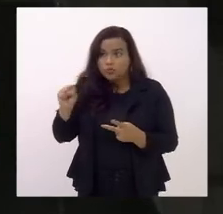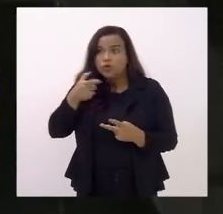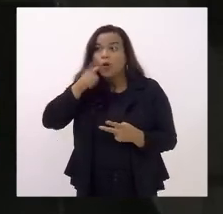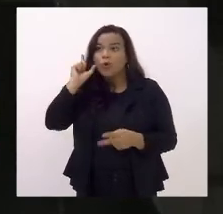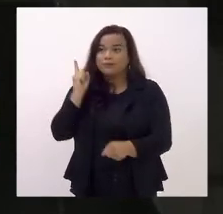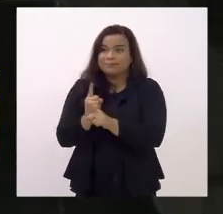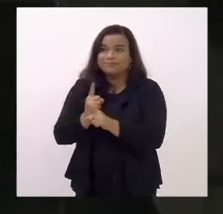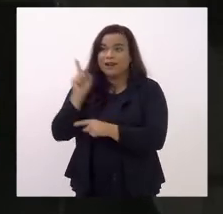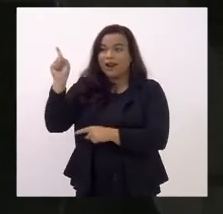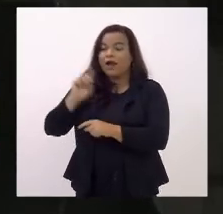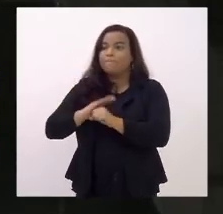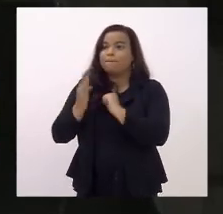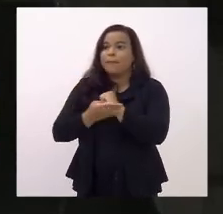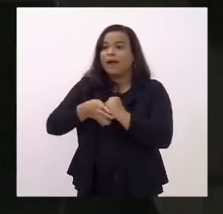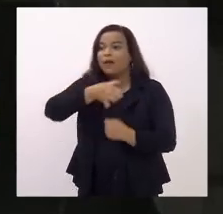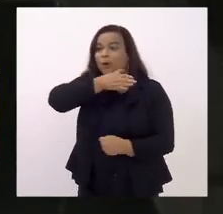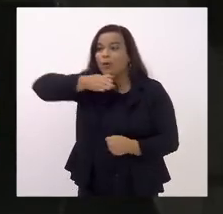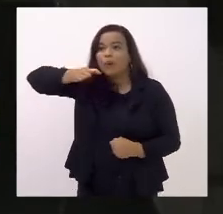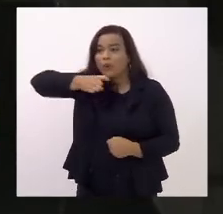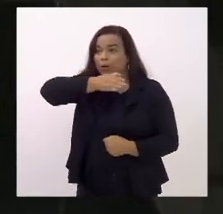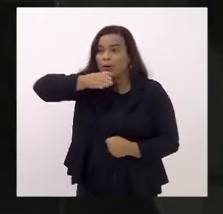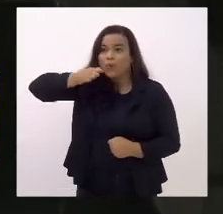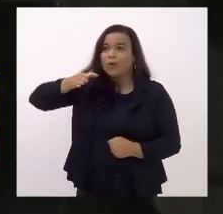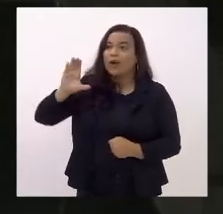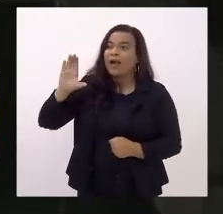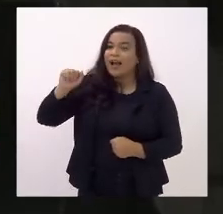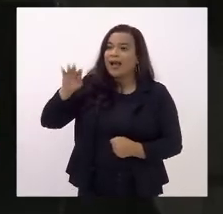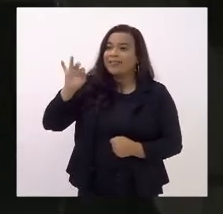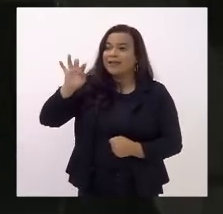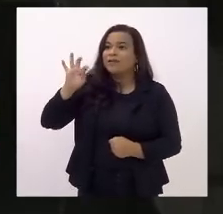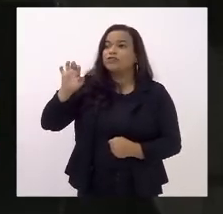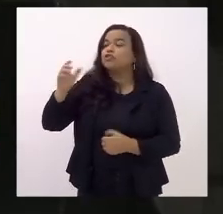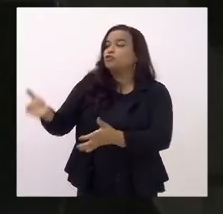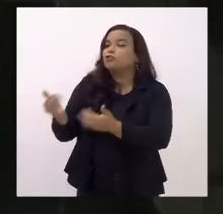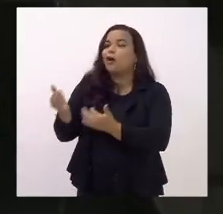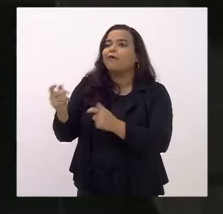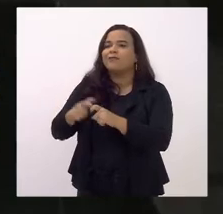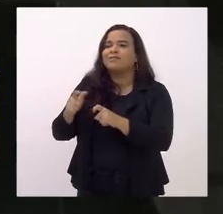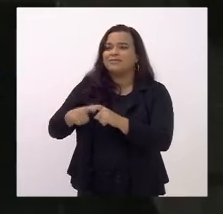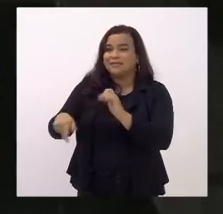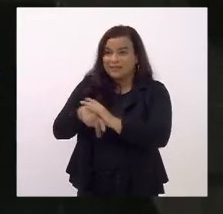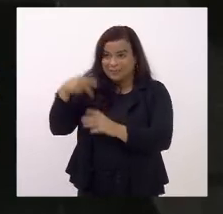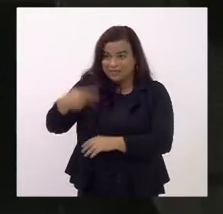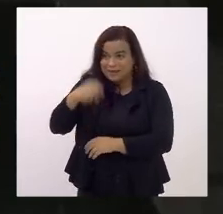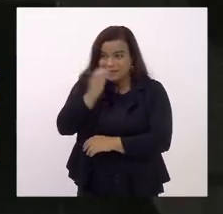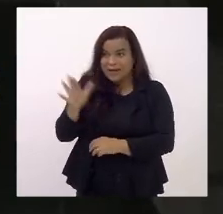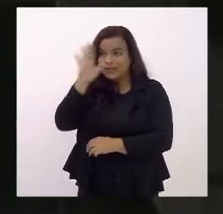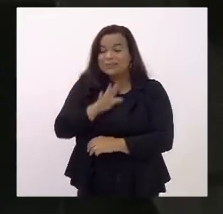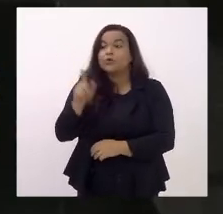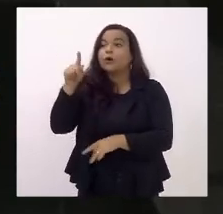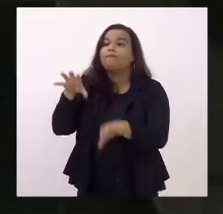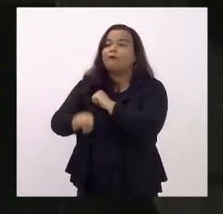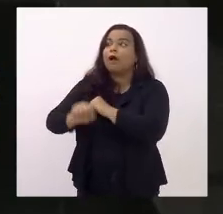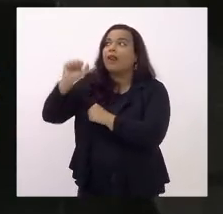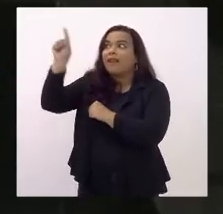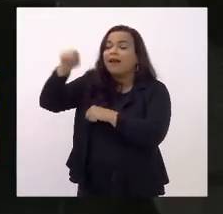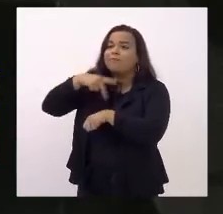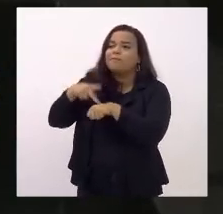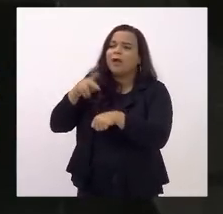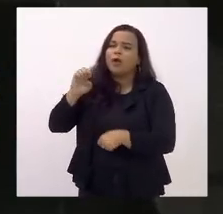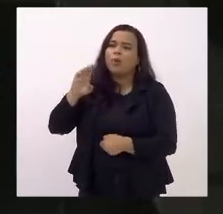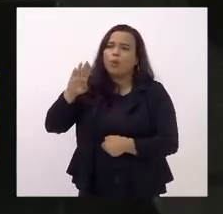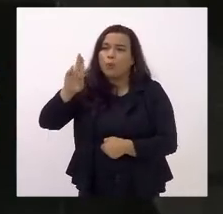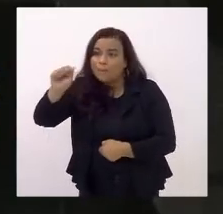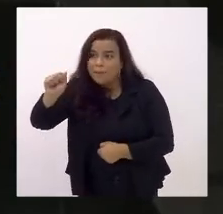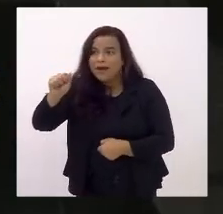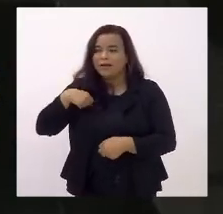ontem, no bairro do Catete, fazendo uma reunião muito qualificada com jovens médicos brasileiros, médicos e médicas, que se formaram em Cuba. Ontem fiz um papo com eles,